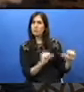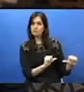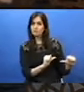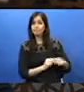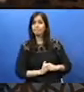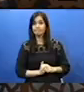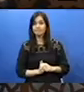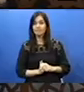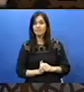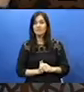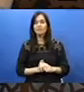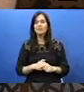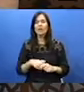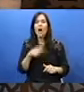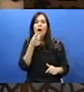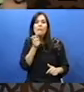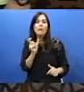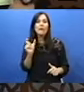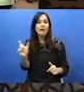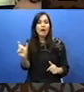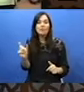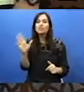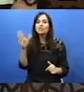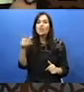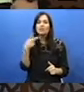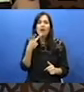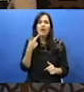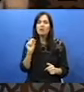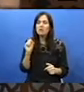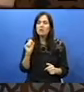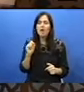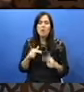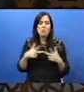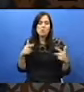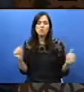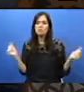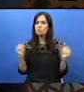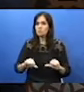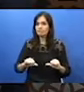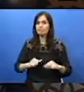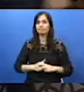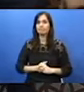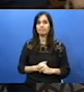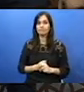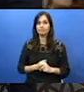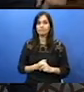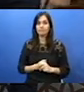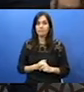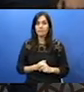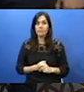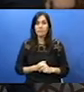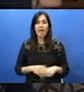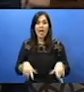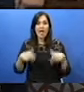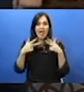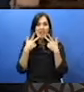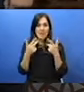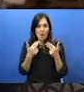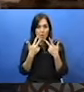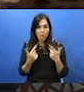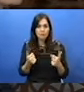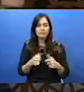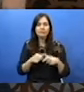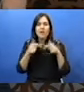Então até a essência da palavra já nos remete a algo que não é positivo. Na linguagem médica, a